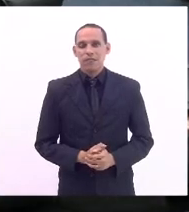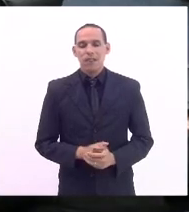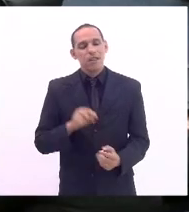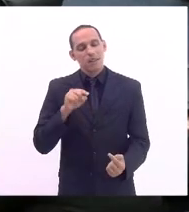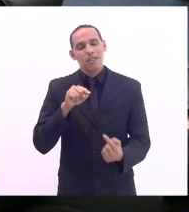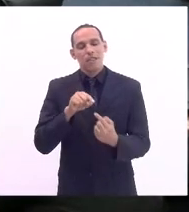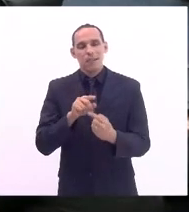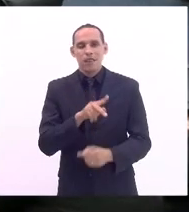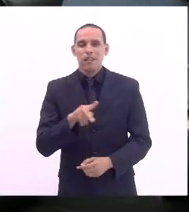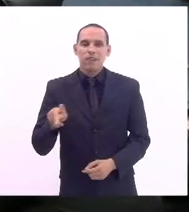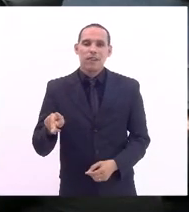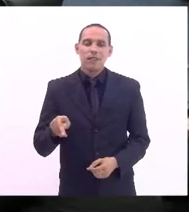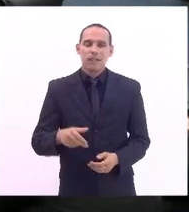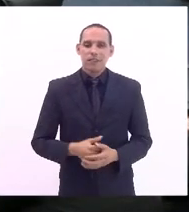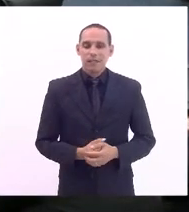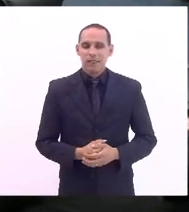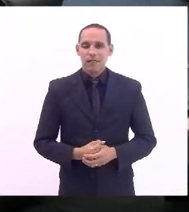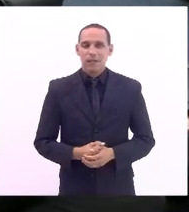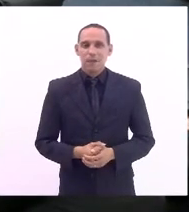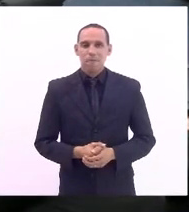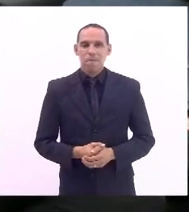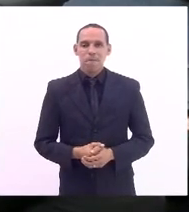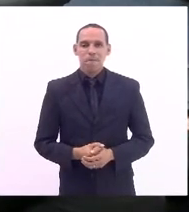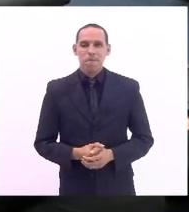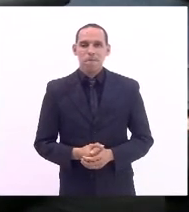Favorável, senhor presidente.